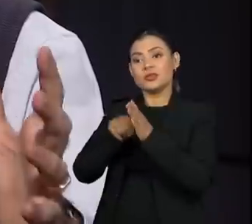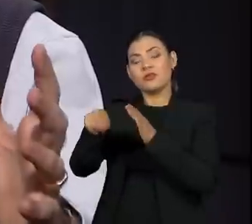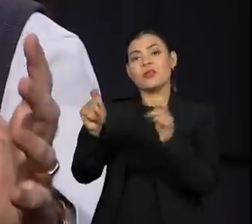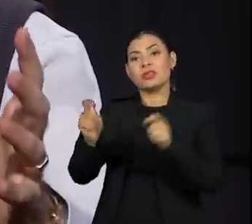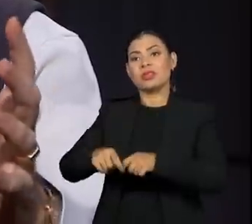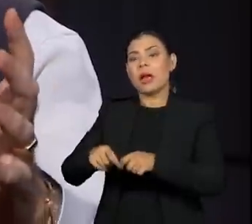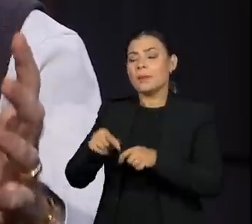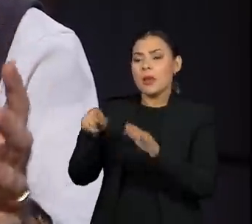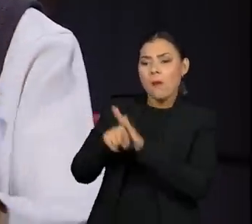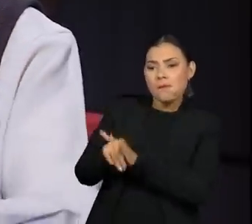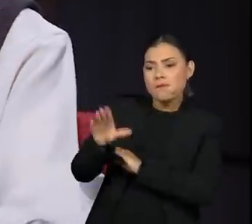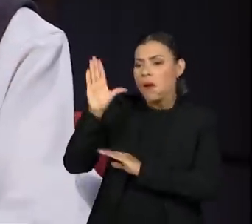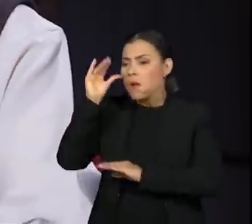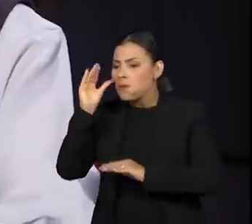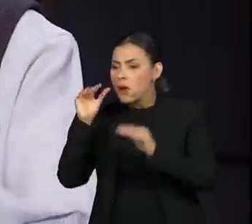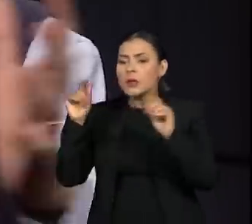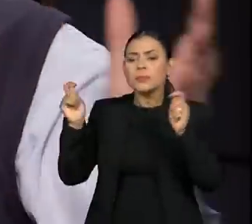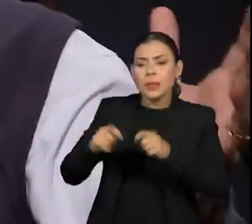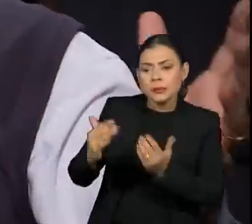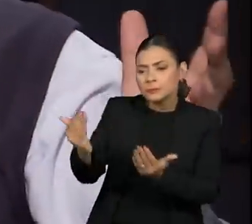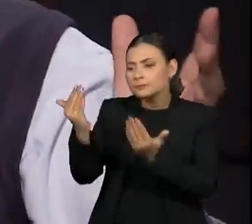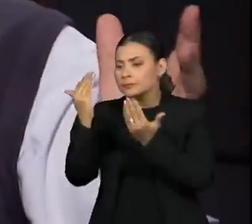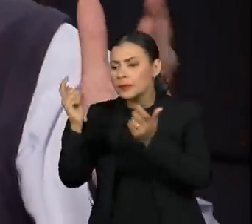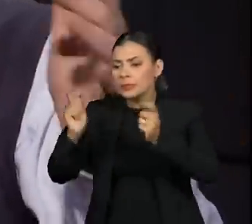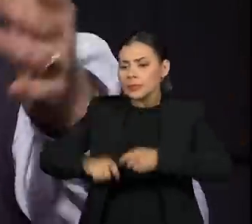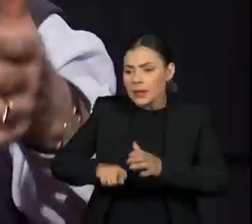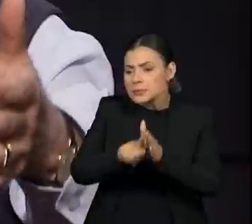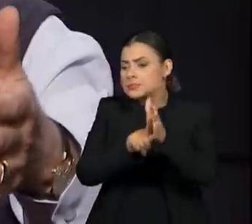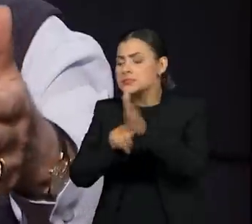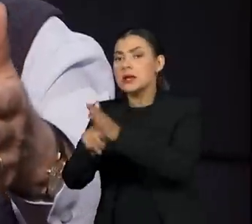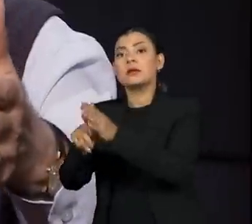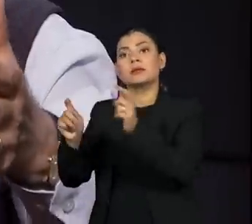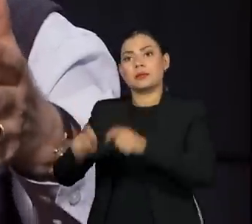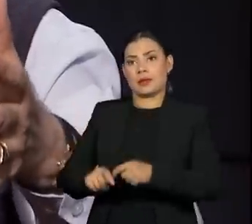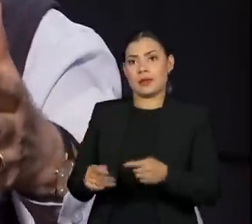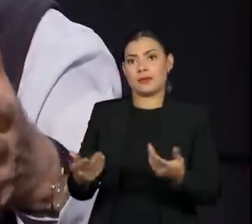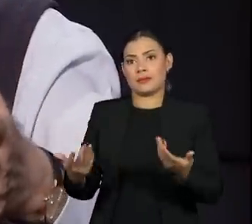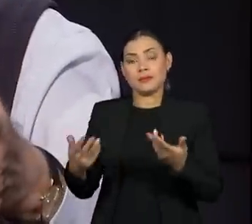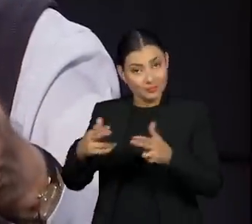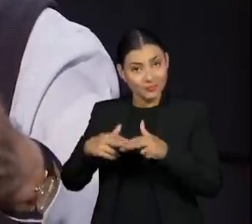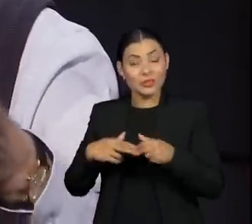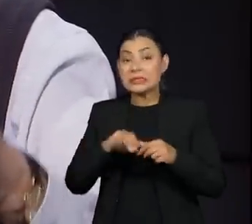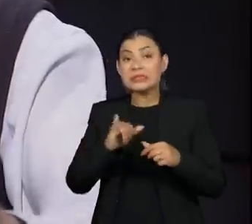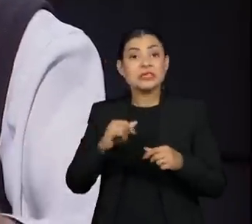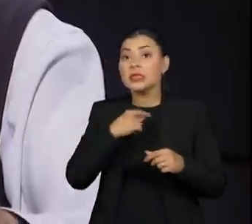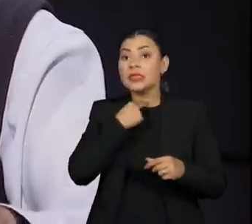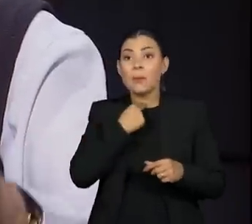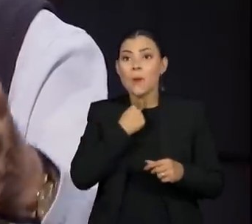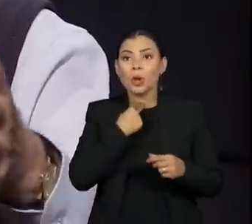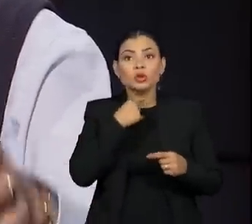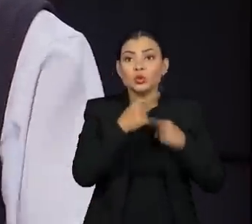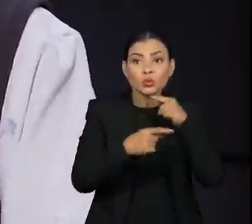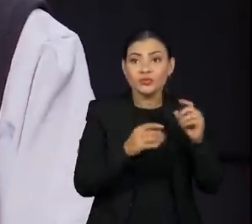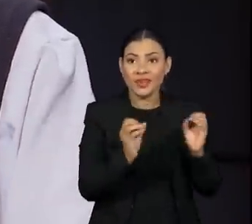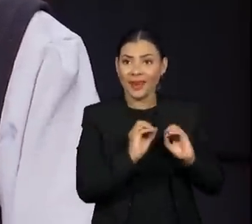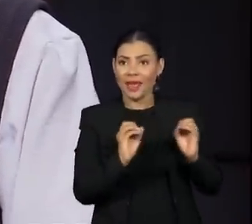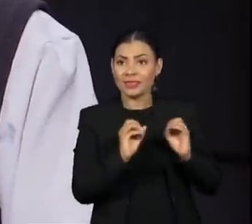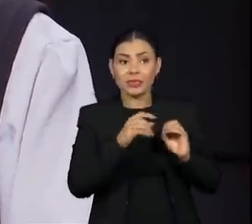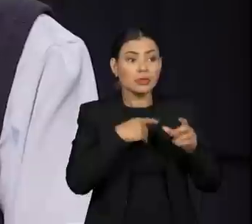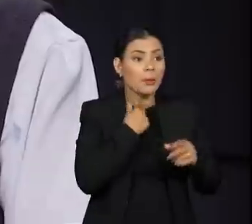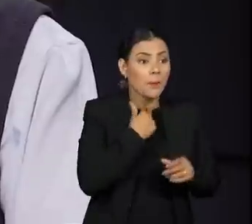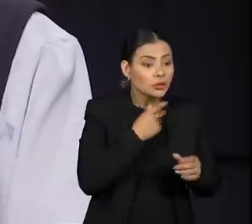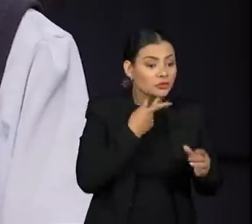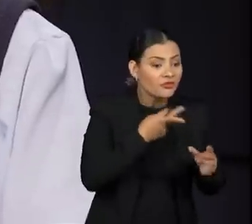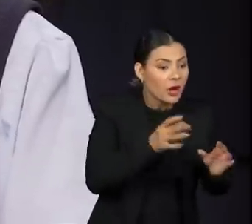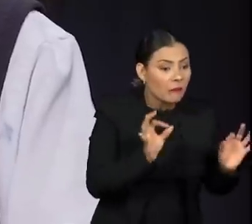pode questionar qualquer coisa mesmo que dê com os burros na água tava errado aquilo estava certo mas se você não pode questionar algo você tá numa